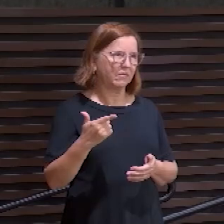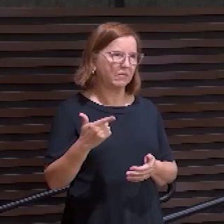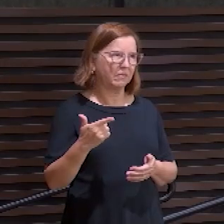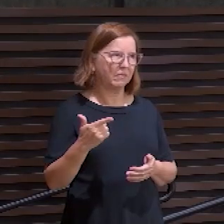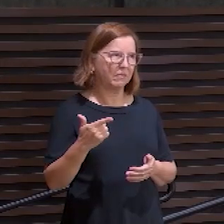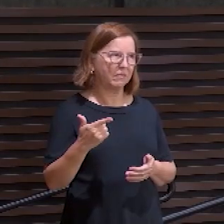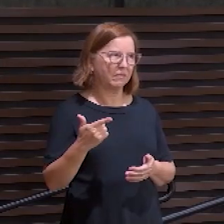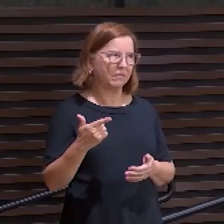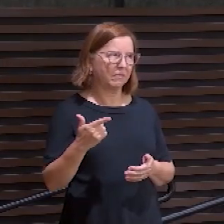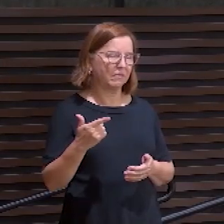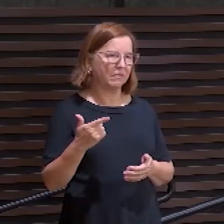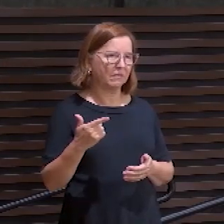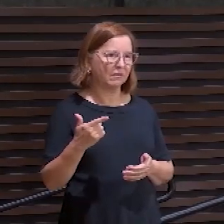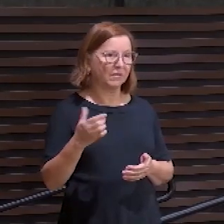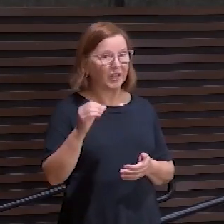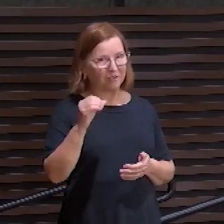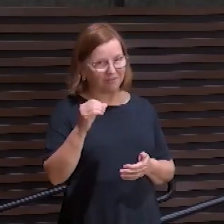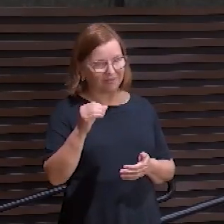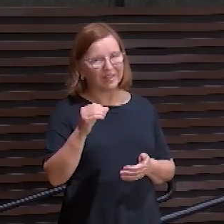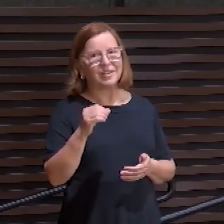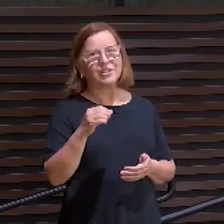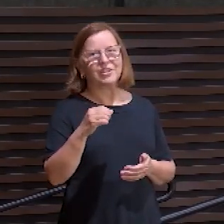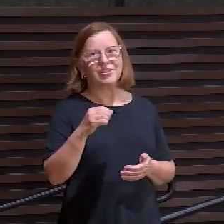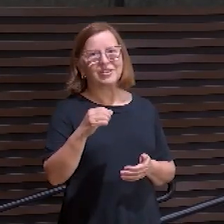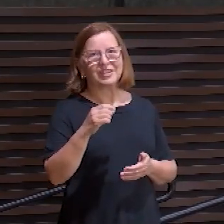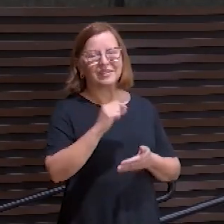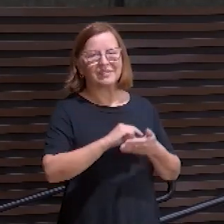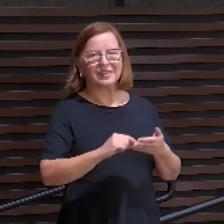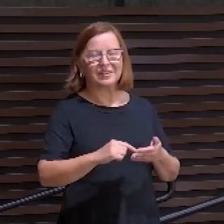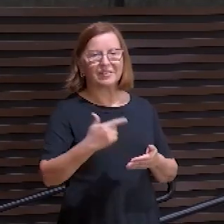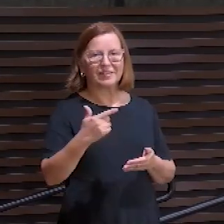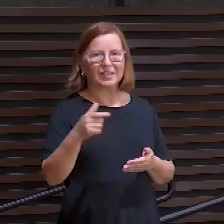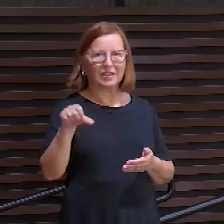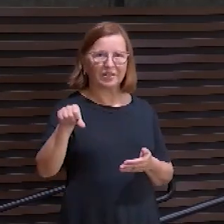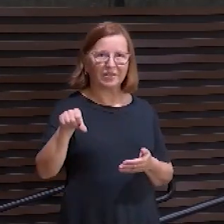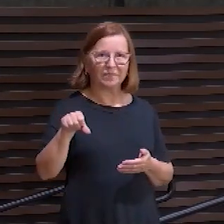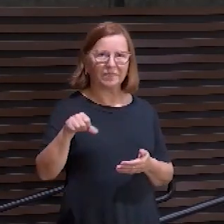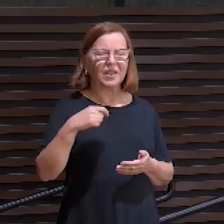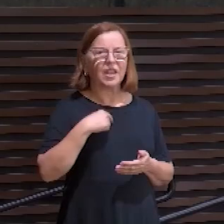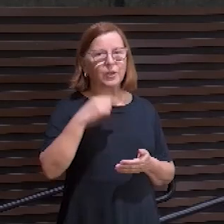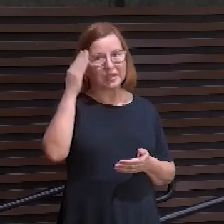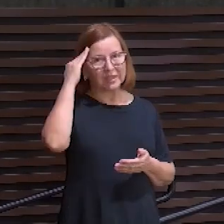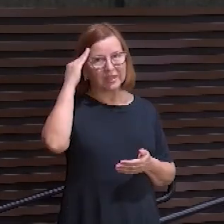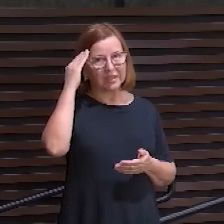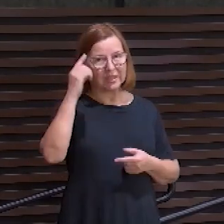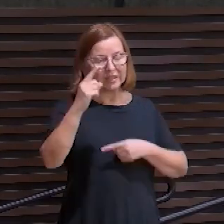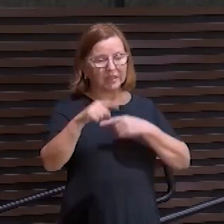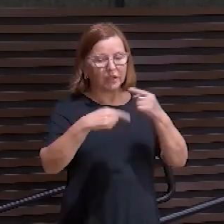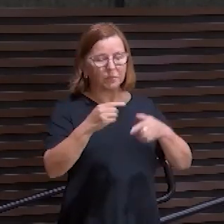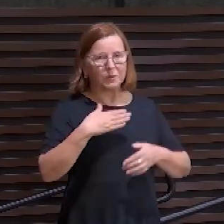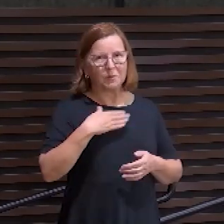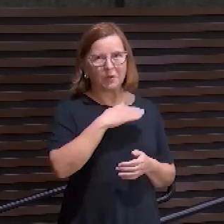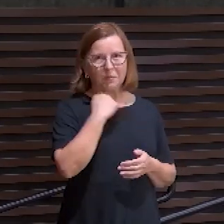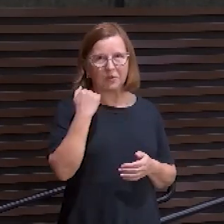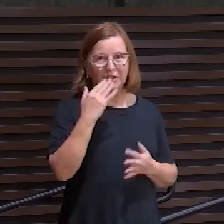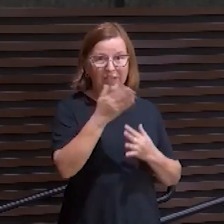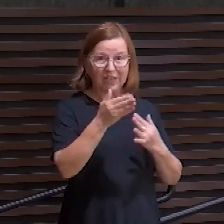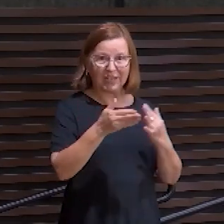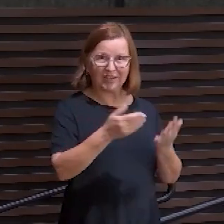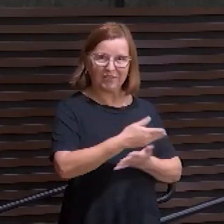capítulo 20, 29. Eu sei que depois da minha partida, entre